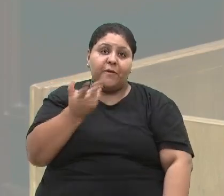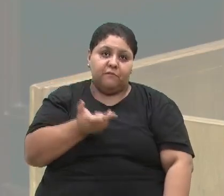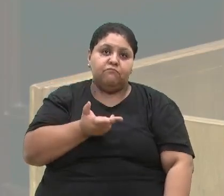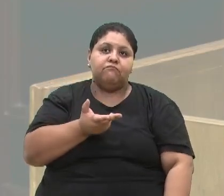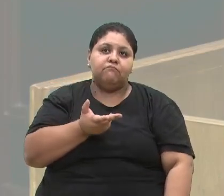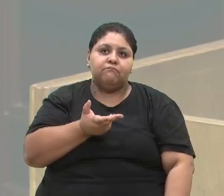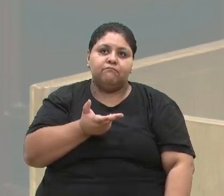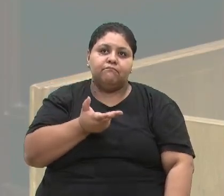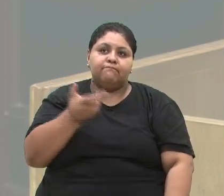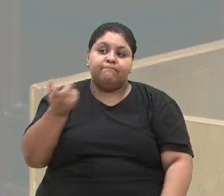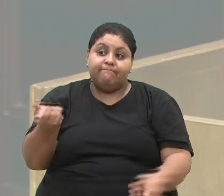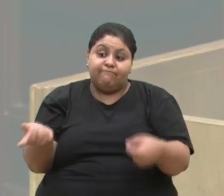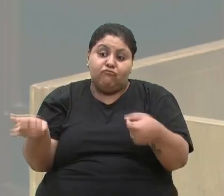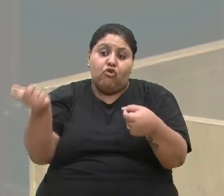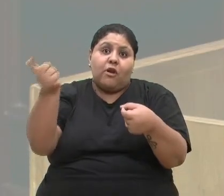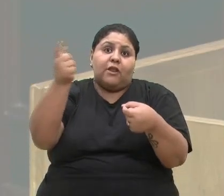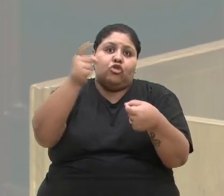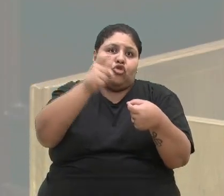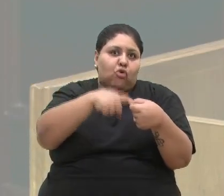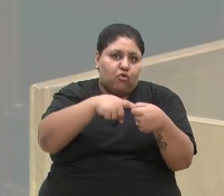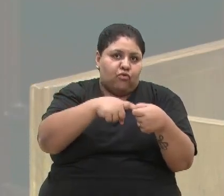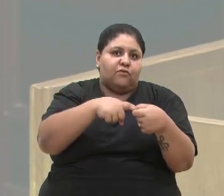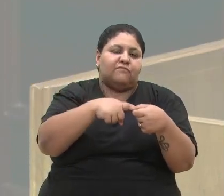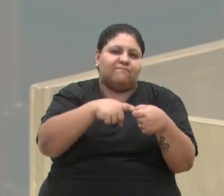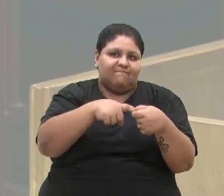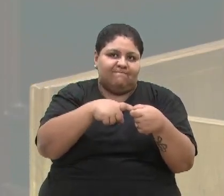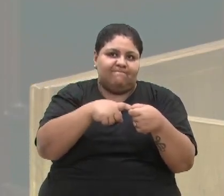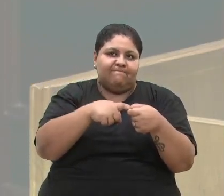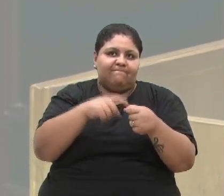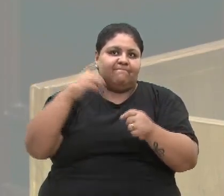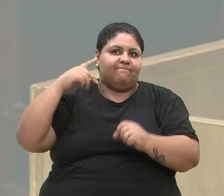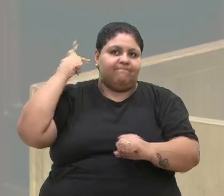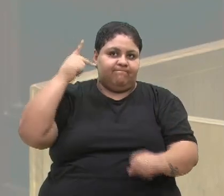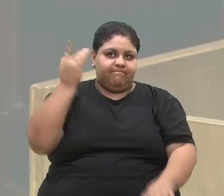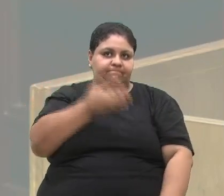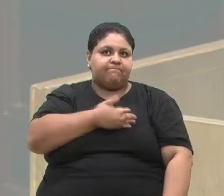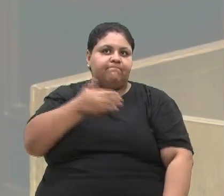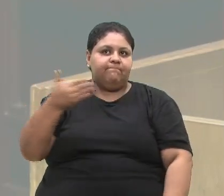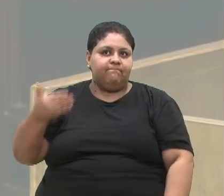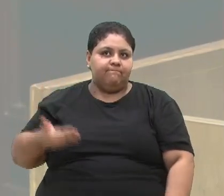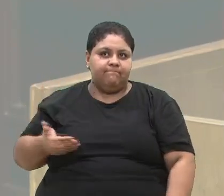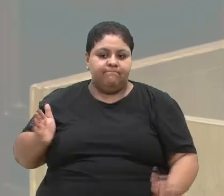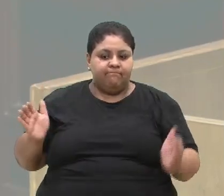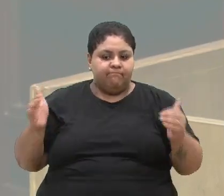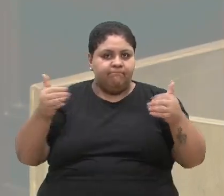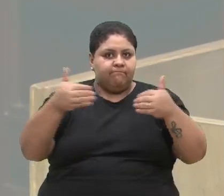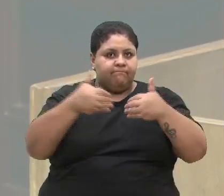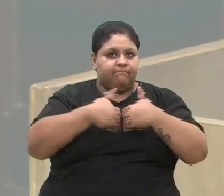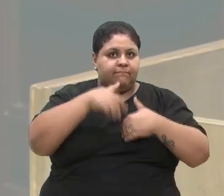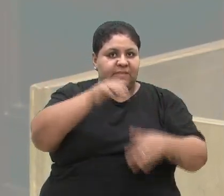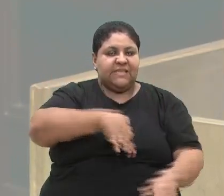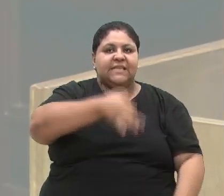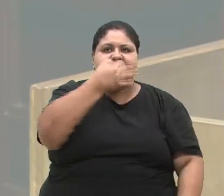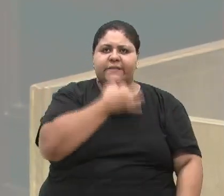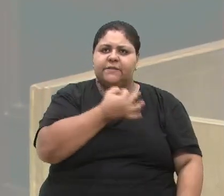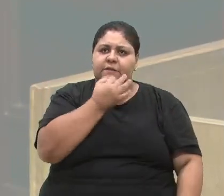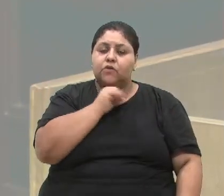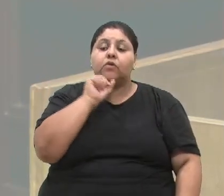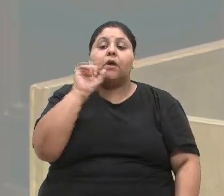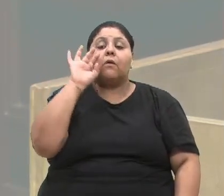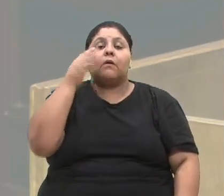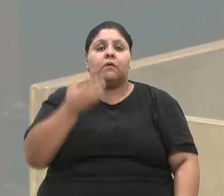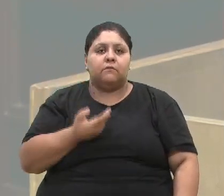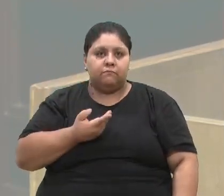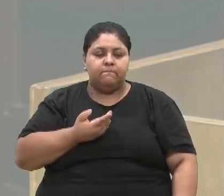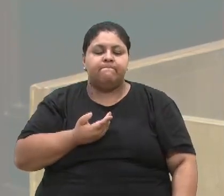um retrocesso na questão de política pública para autismo em Caxias do Sul. O que acontece,